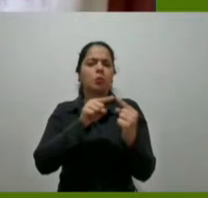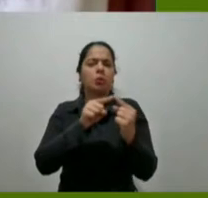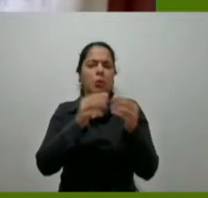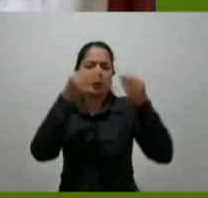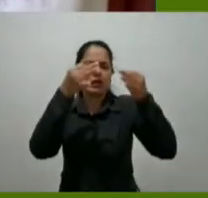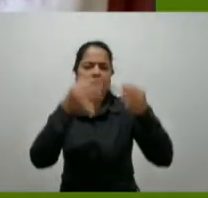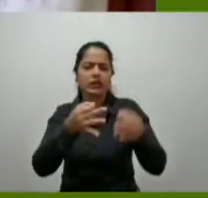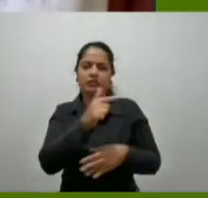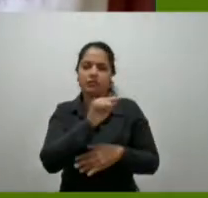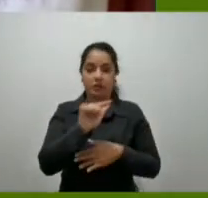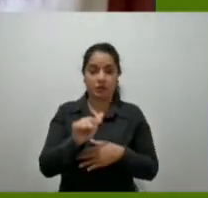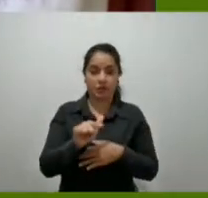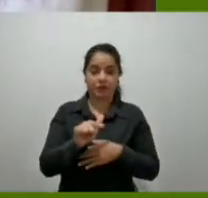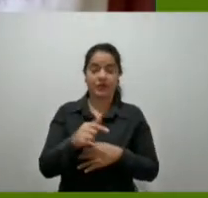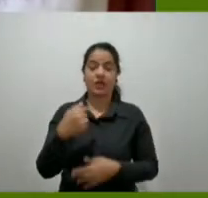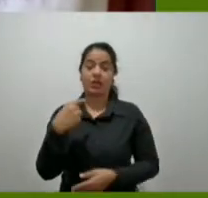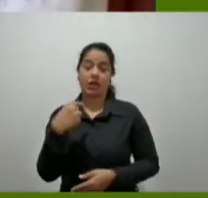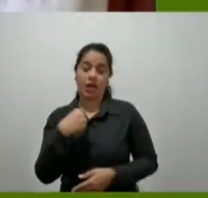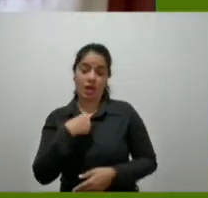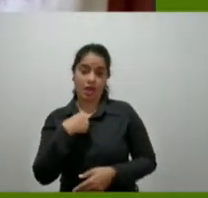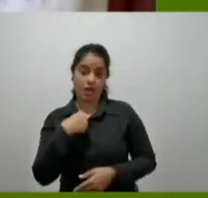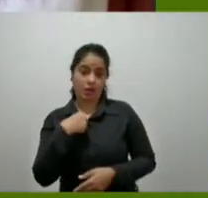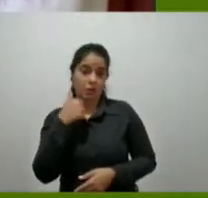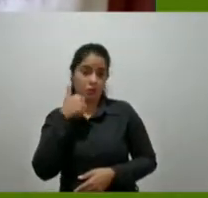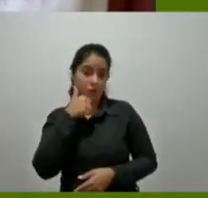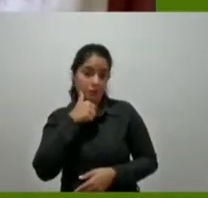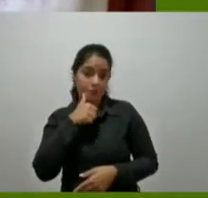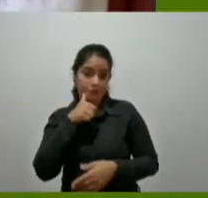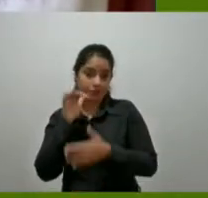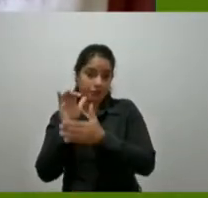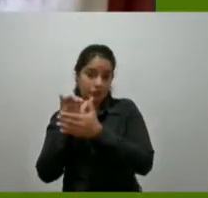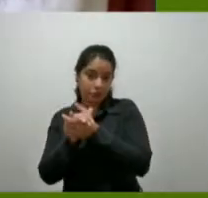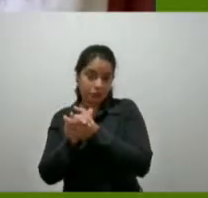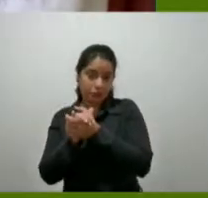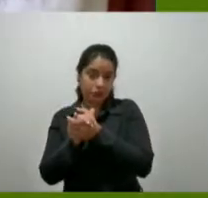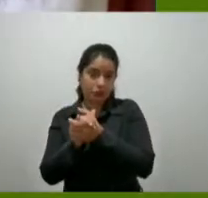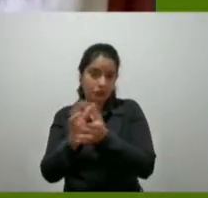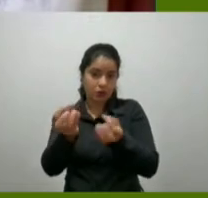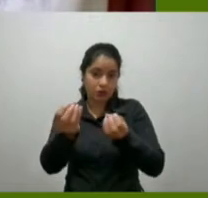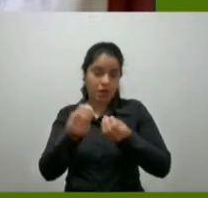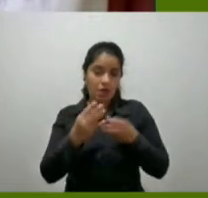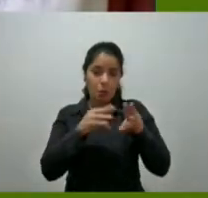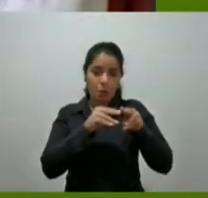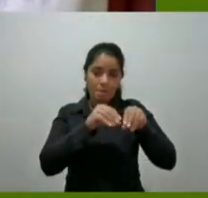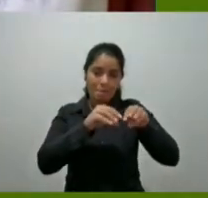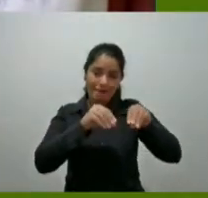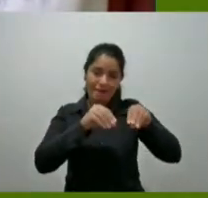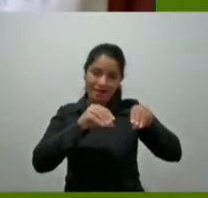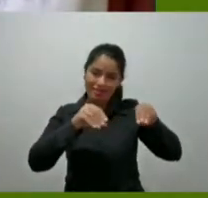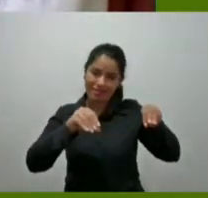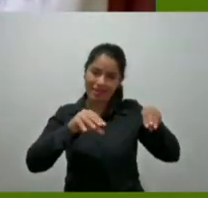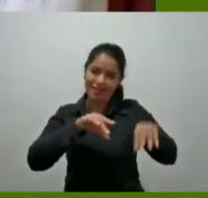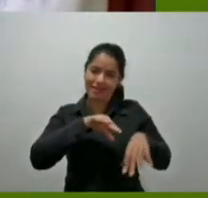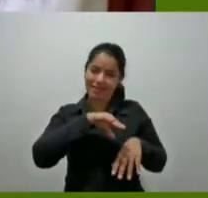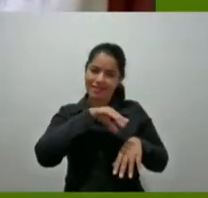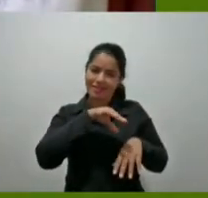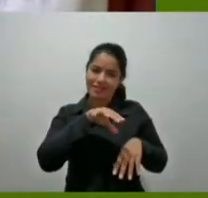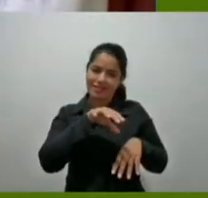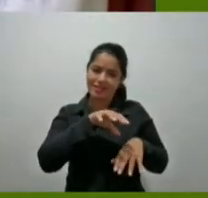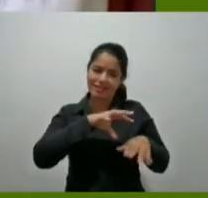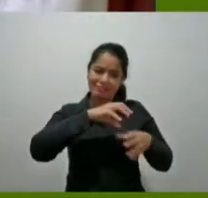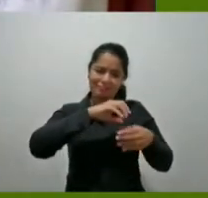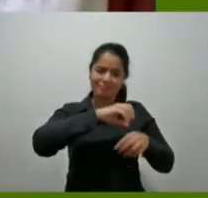Lélia e eu recebemos de herança uma terra erodida. E tentamos um projeto